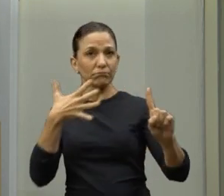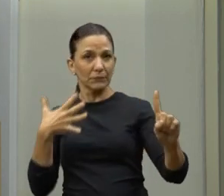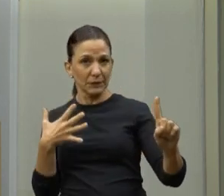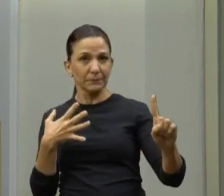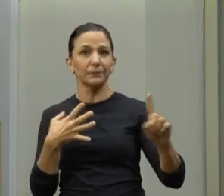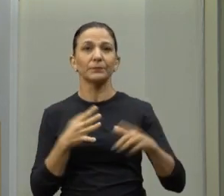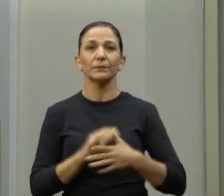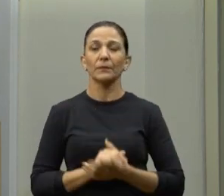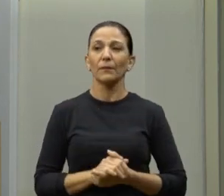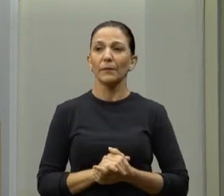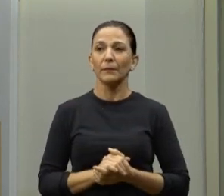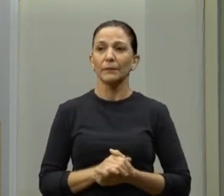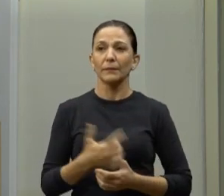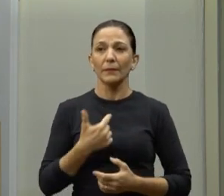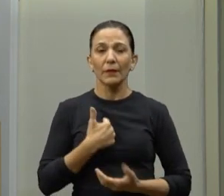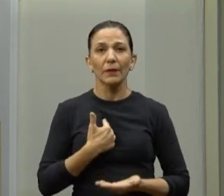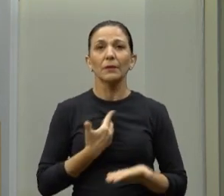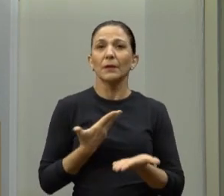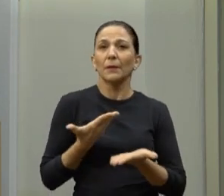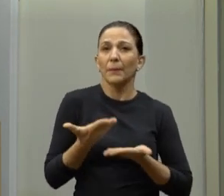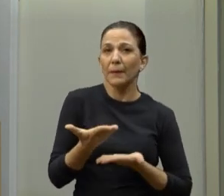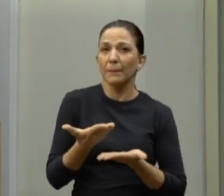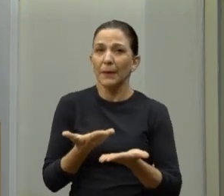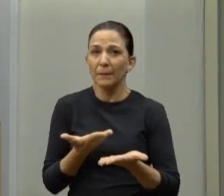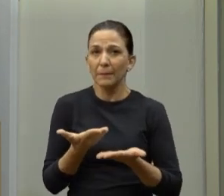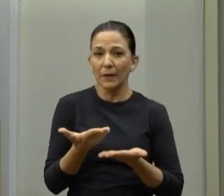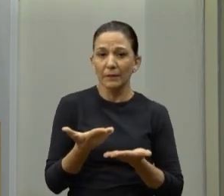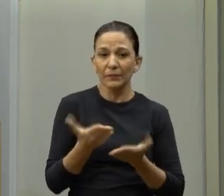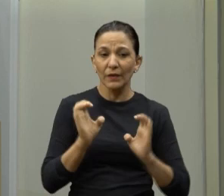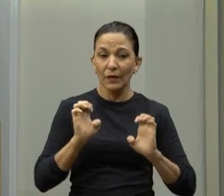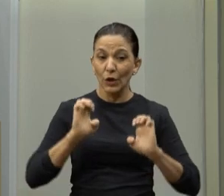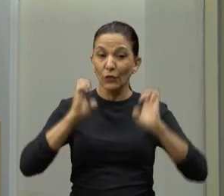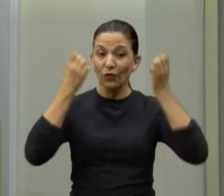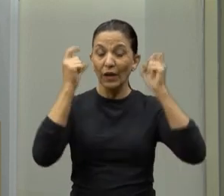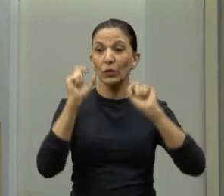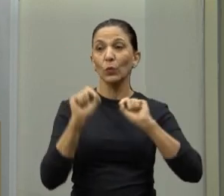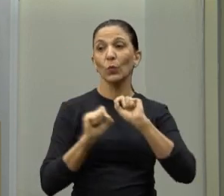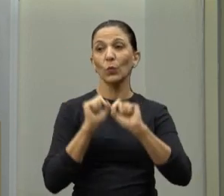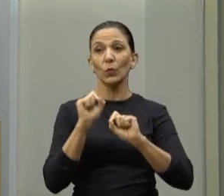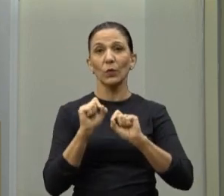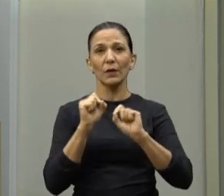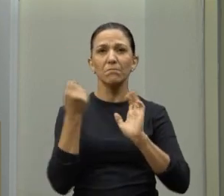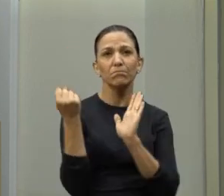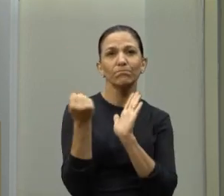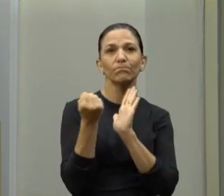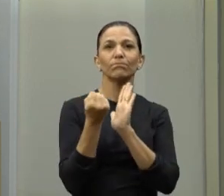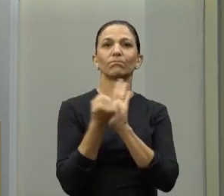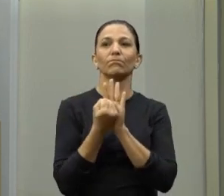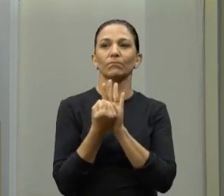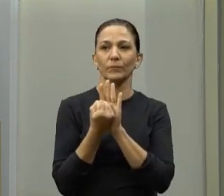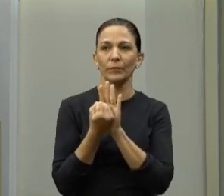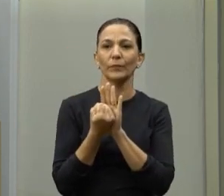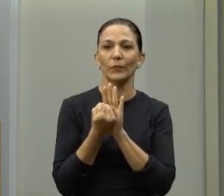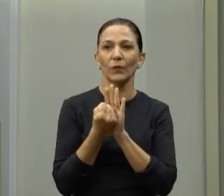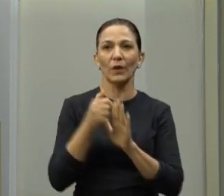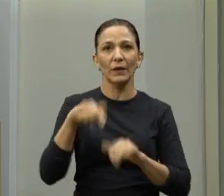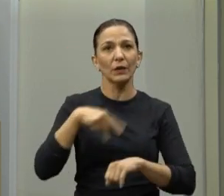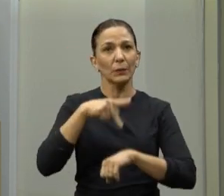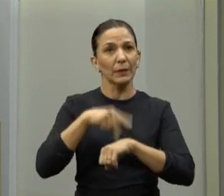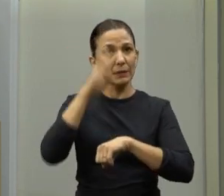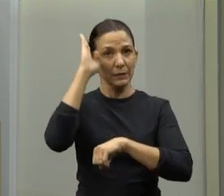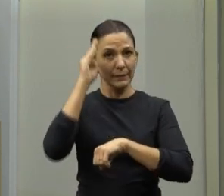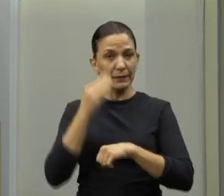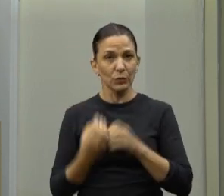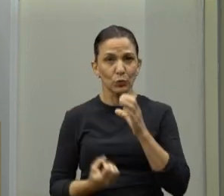a minha vida e quero compartilhar com vocês que nesse evento foi feito ficou muito simbólico né que no Brasil nós